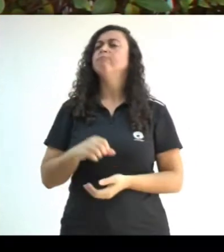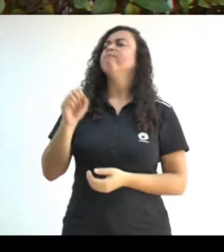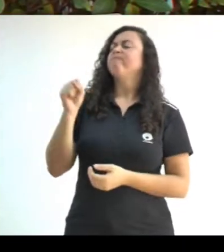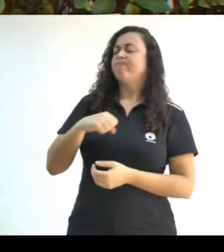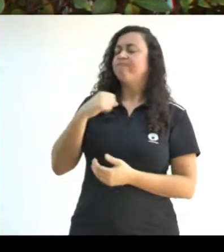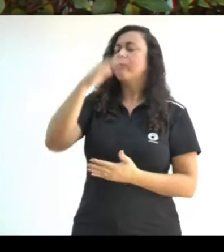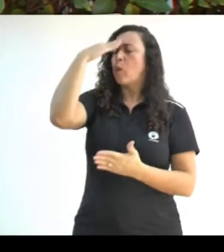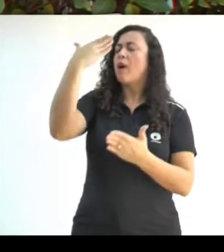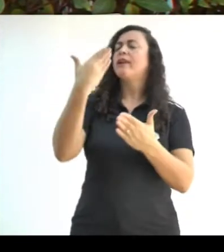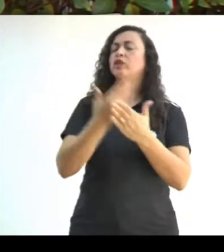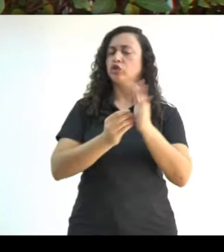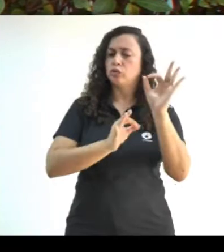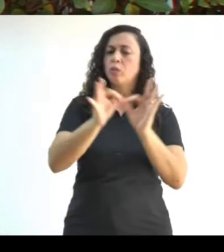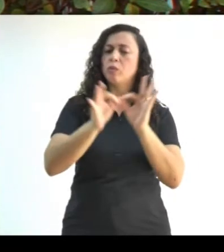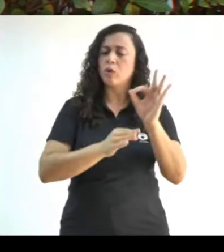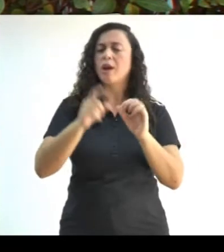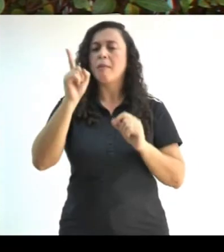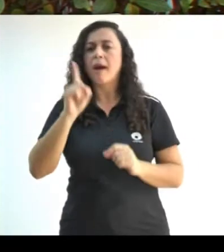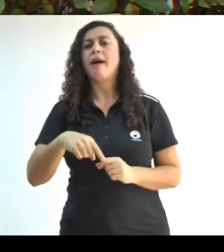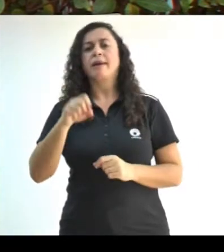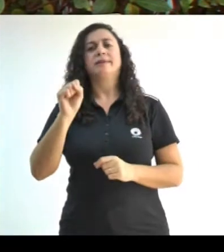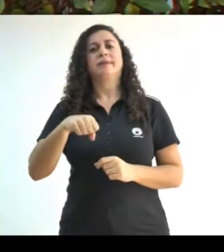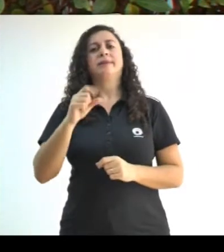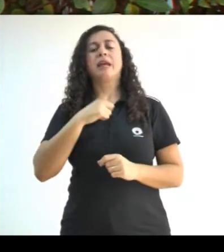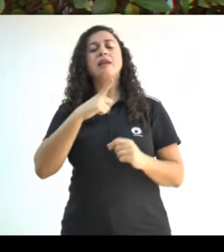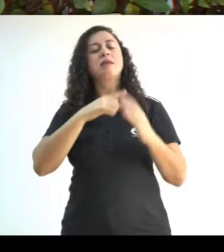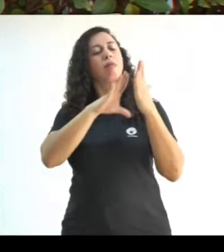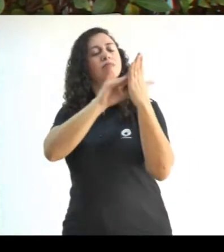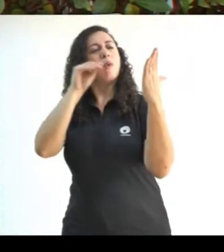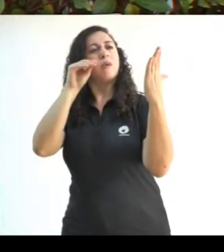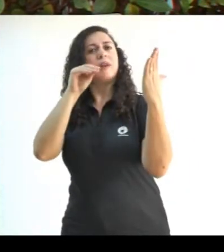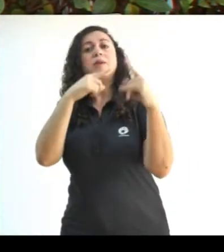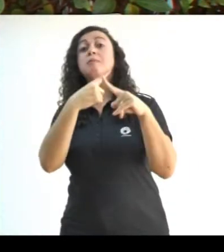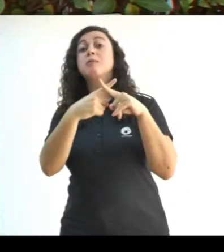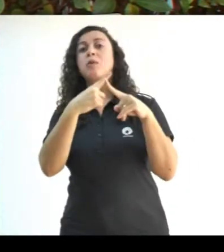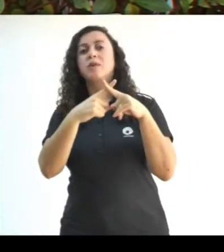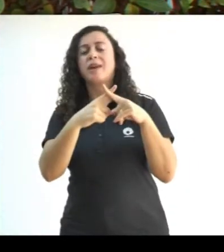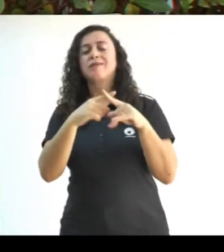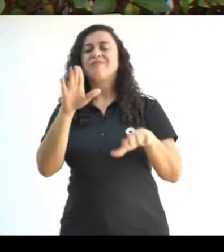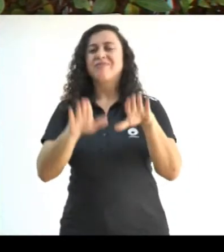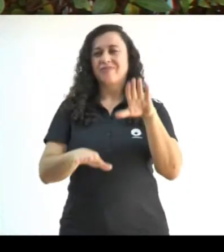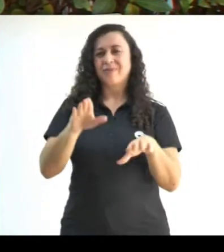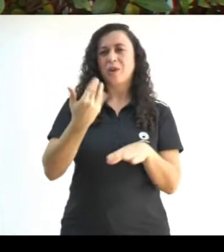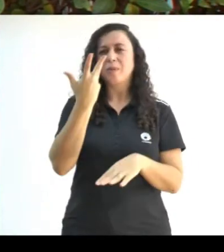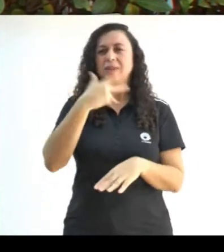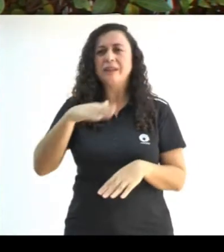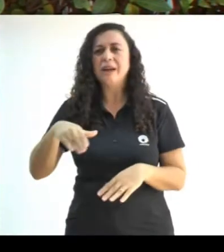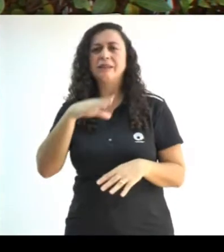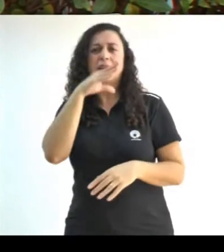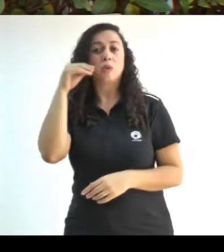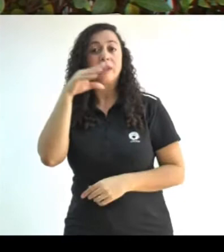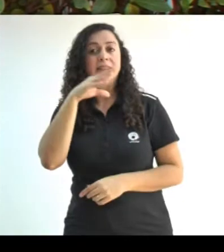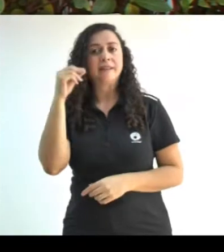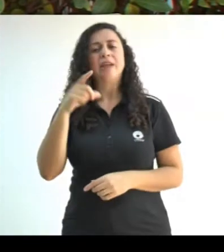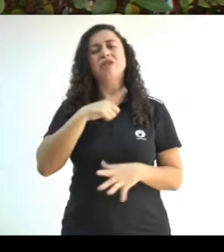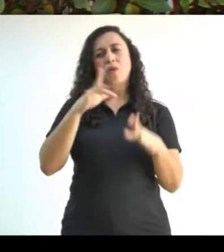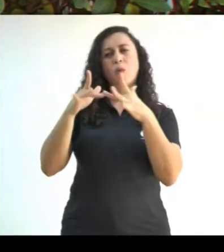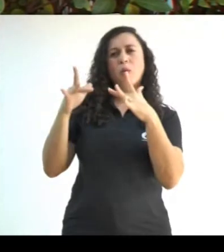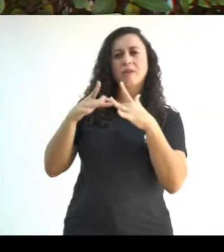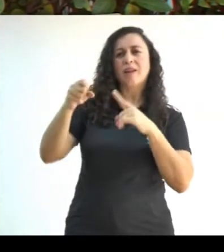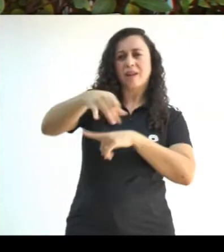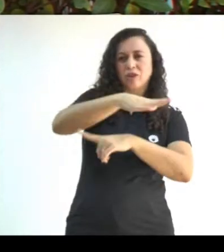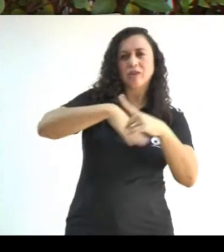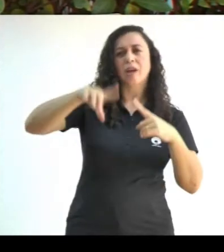acredito nos programas, eu acho que é uma forma realmente de ter um espelho, porque muitas crianças e adolescentes que a gente tem